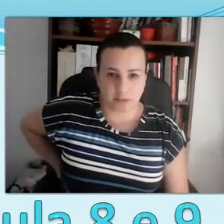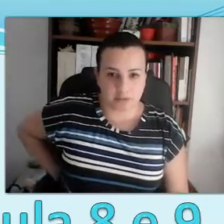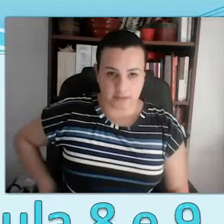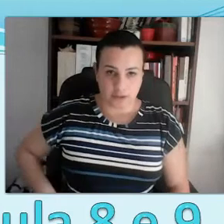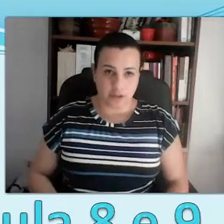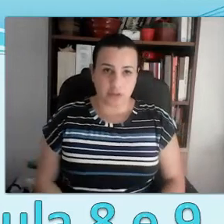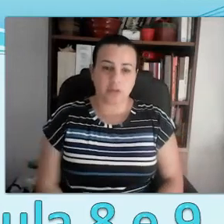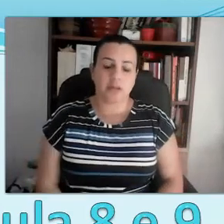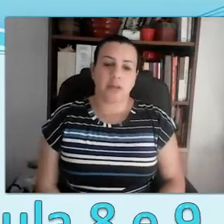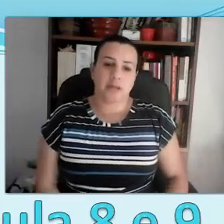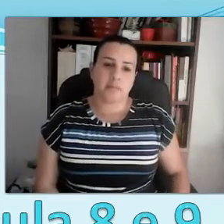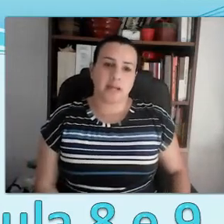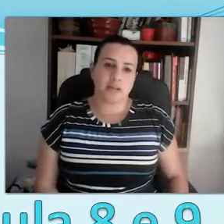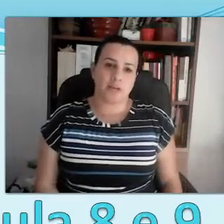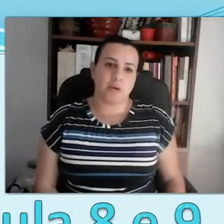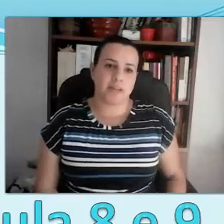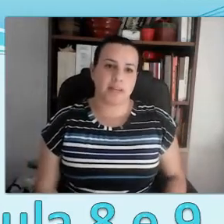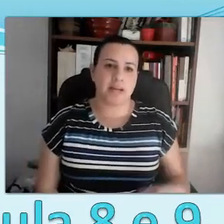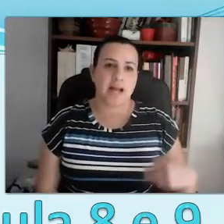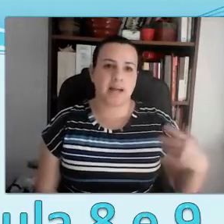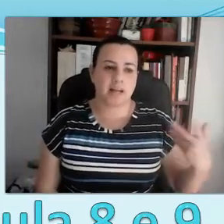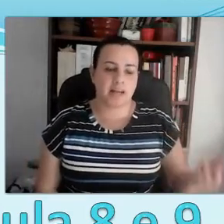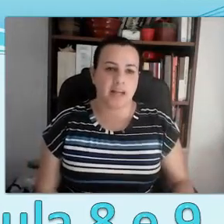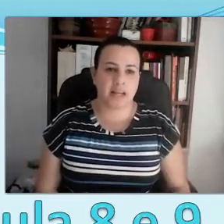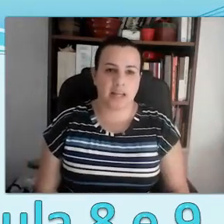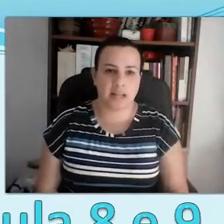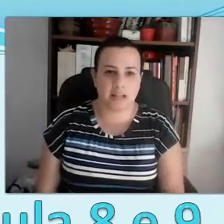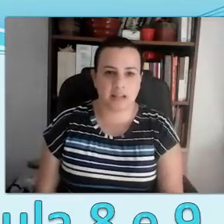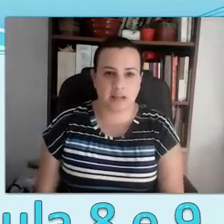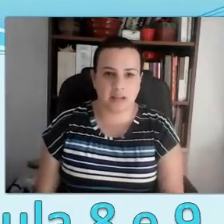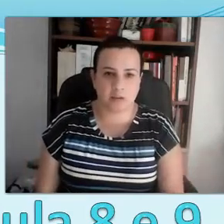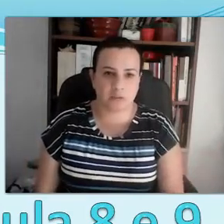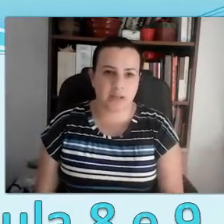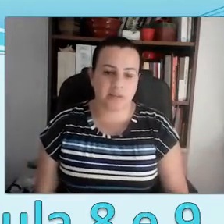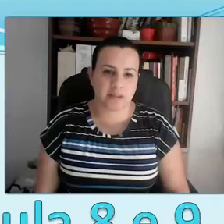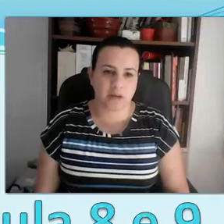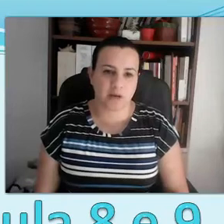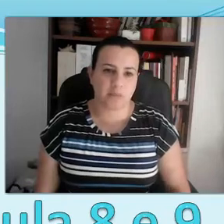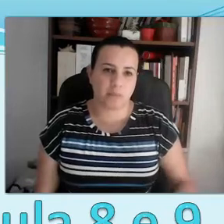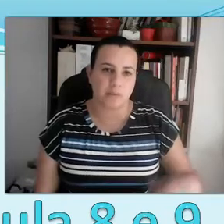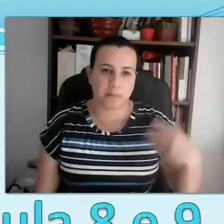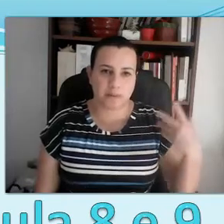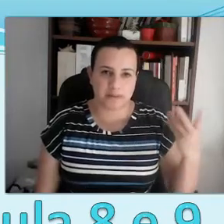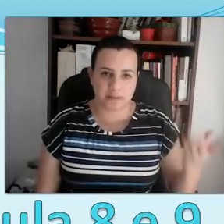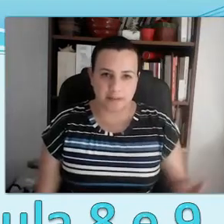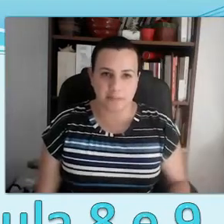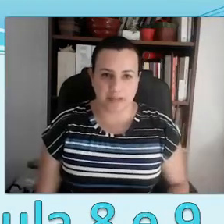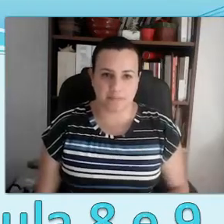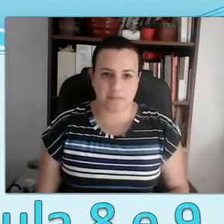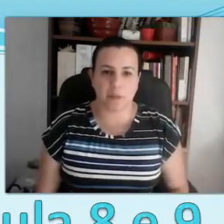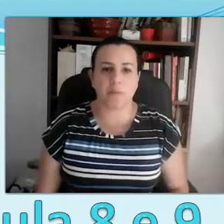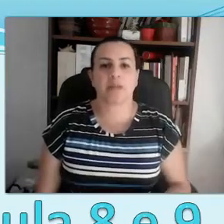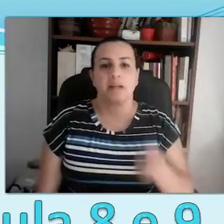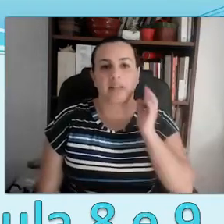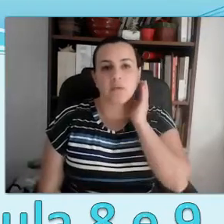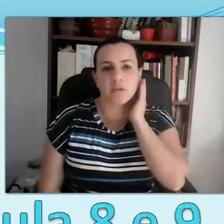vocês, então, nesse sentido, para que a gente possa trabalhar os temas que eu quero propor para a próxima semana,